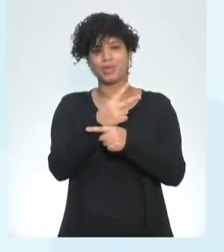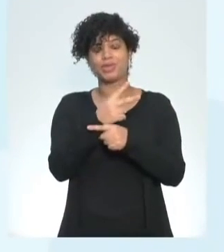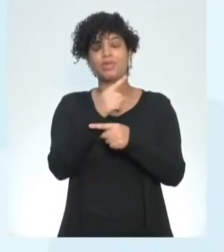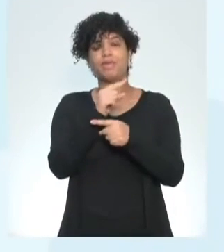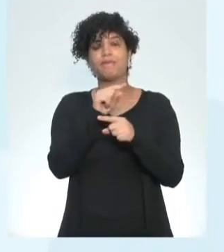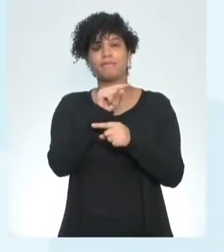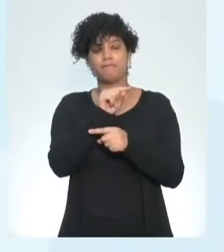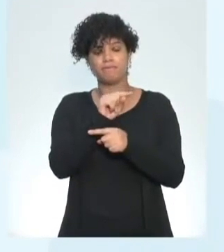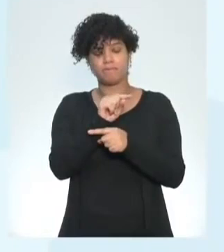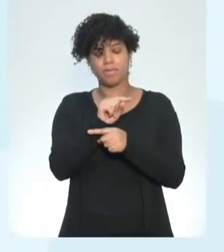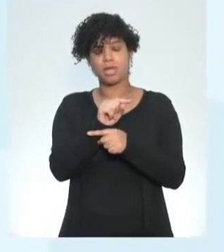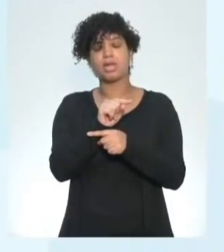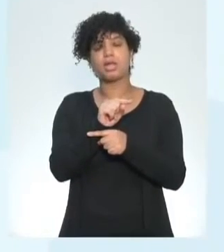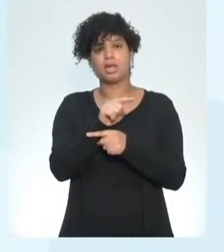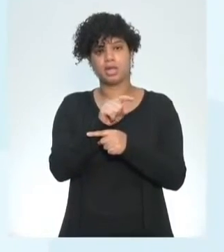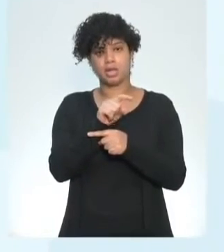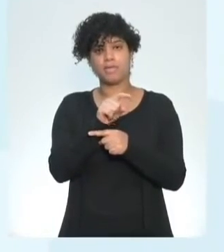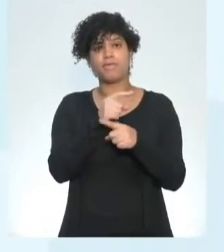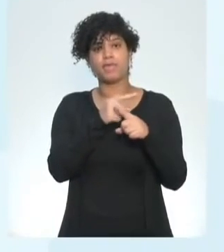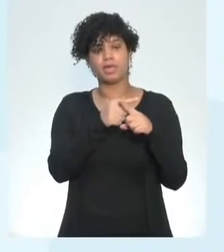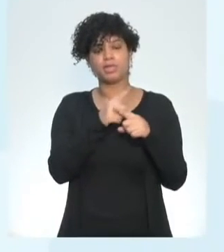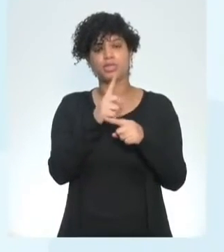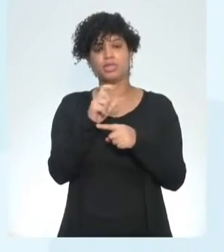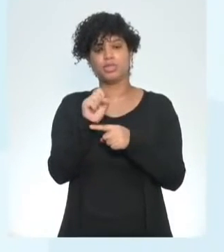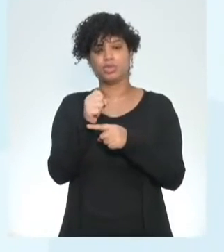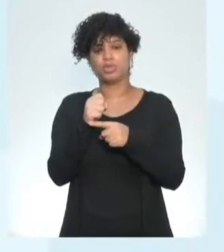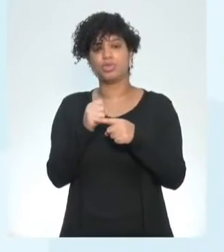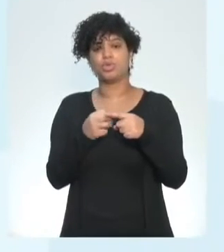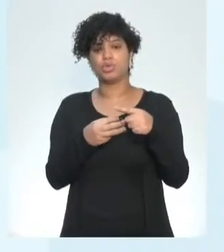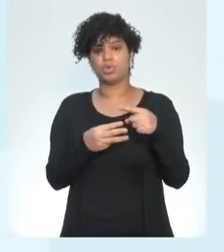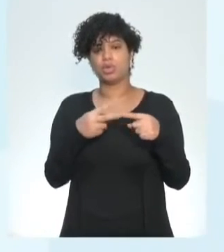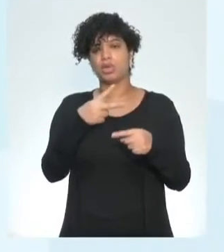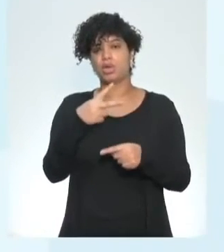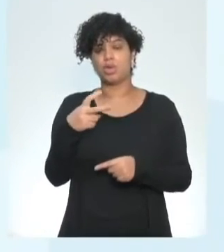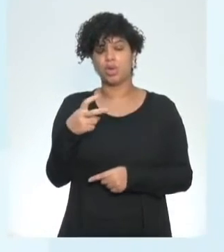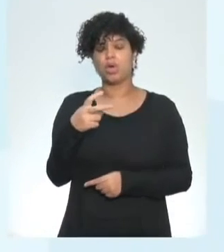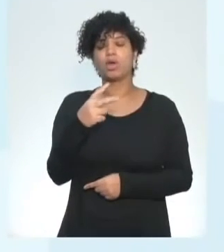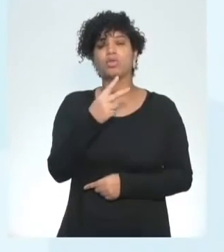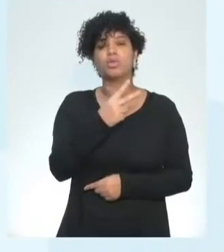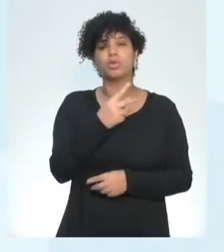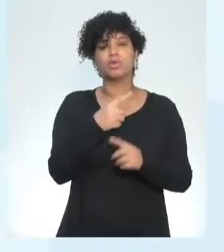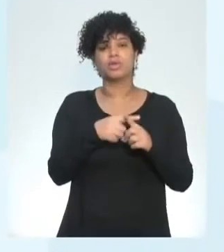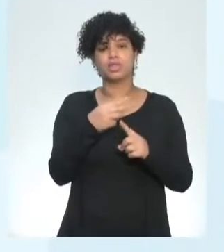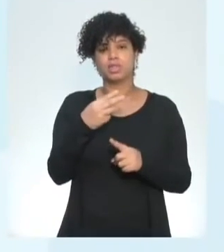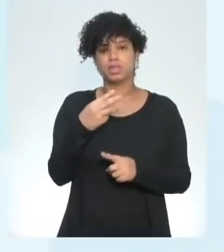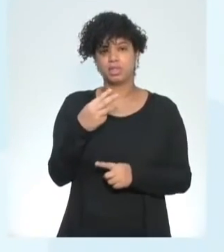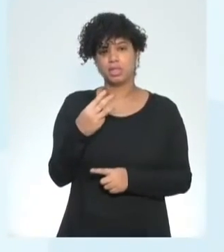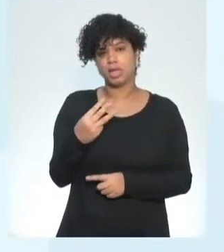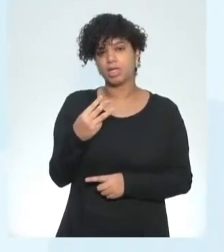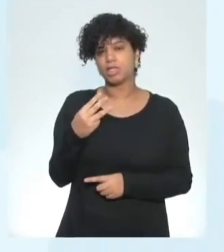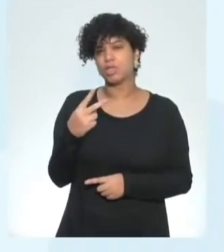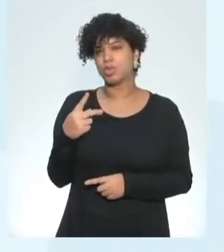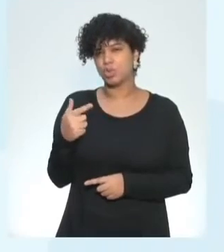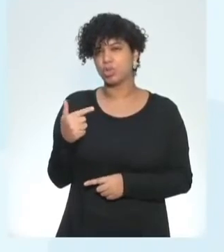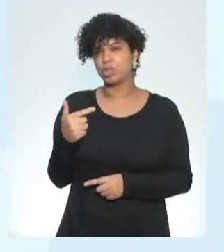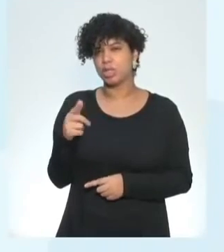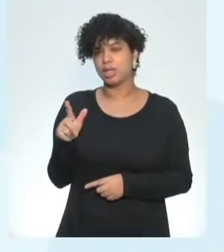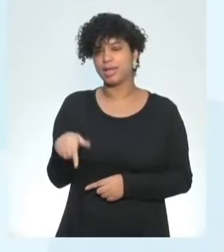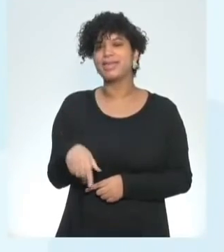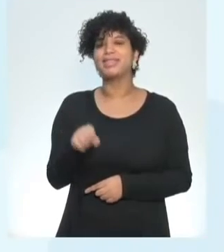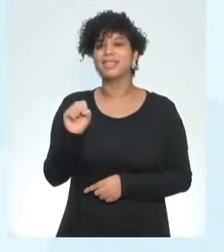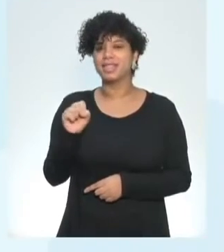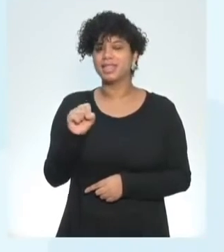18 com 3, que dá 6. E 2 vezes 6, 12. foi isso que vocês acharam. Tem aplauso aí, pessoal, para